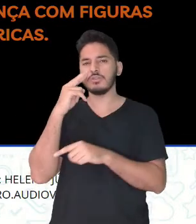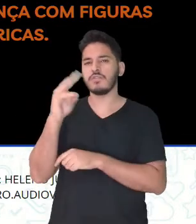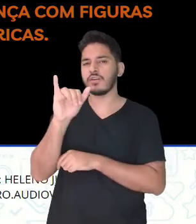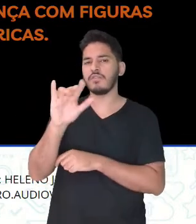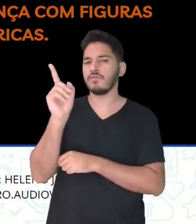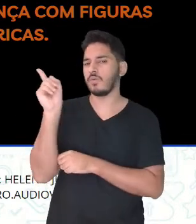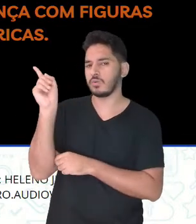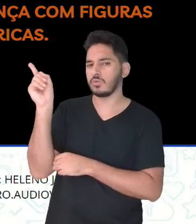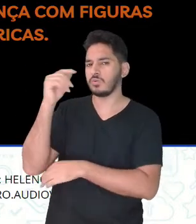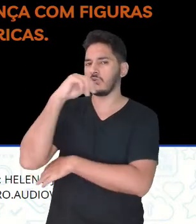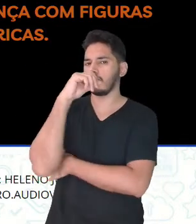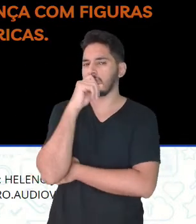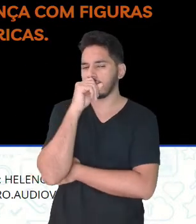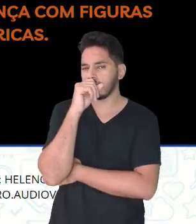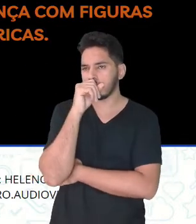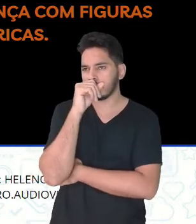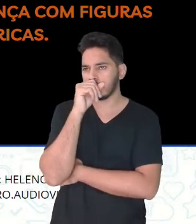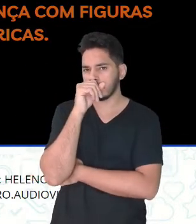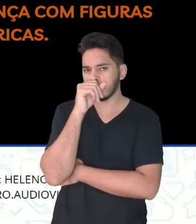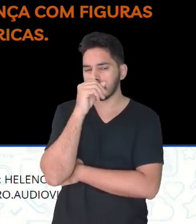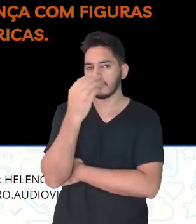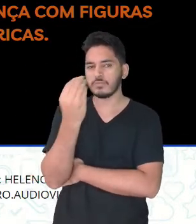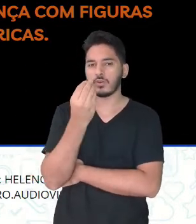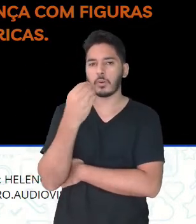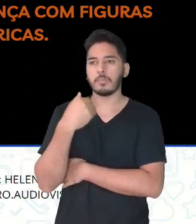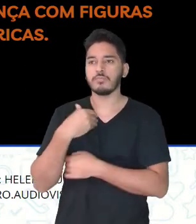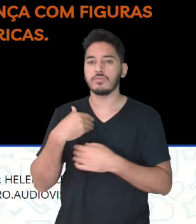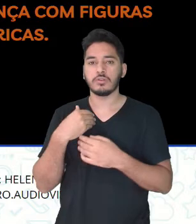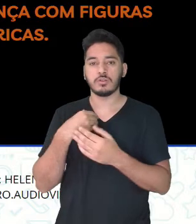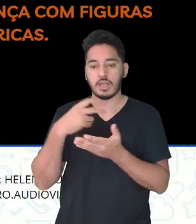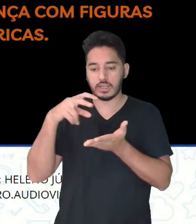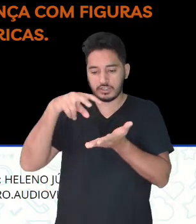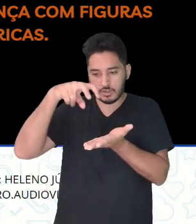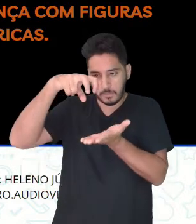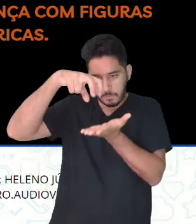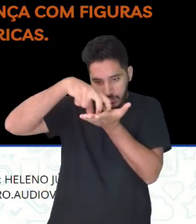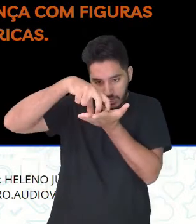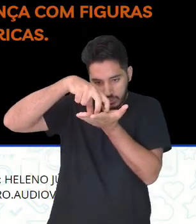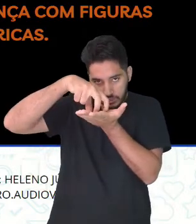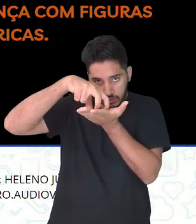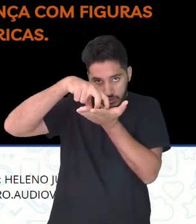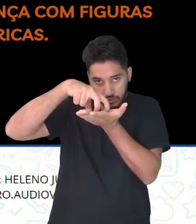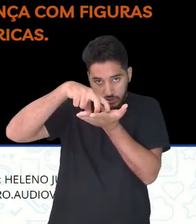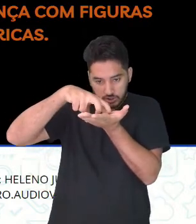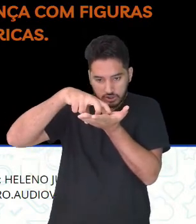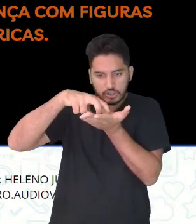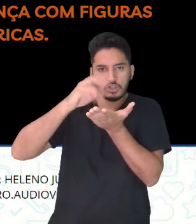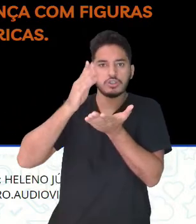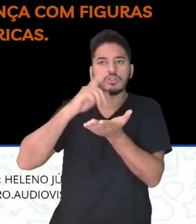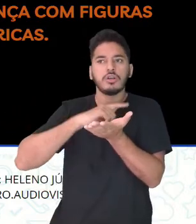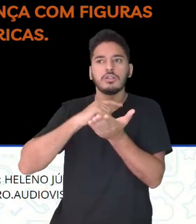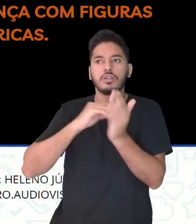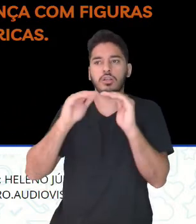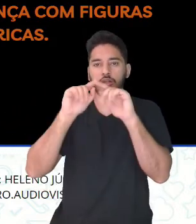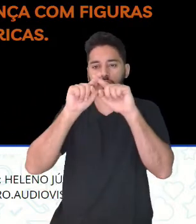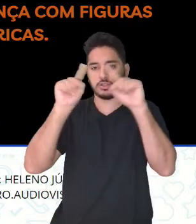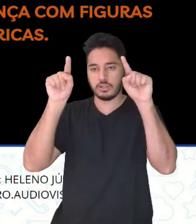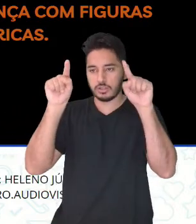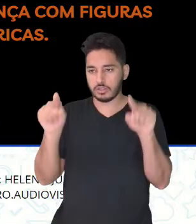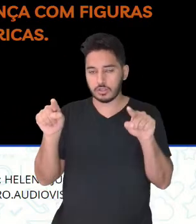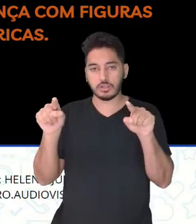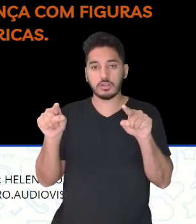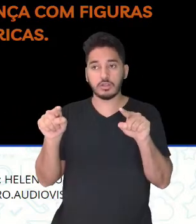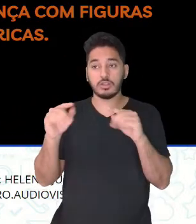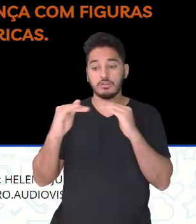tá, o ângulo que as minhas pernas estão colocadas, a gente já tem uma forma geométrica. Se a gente considerar